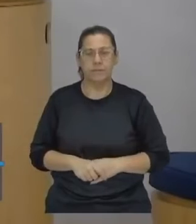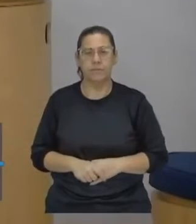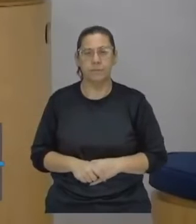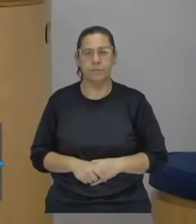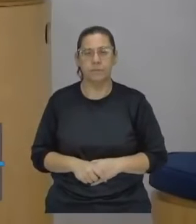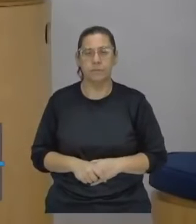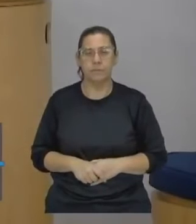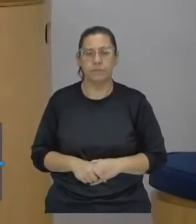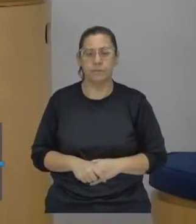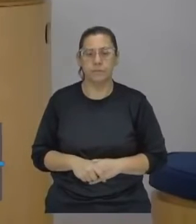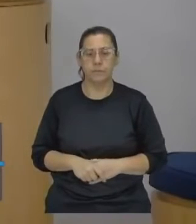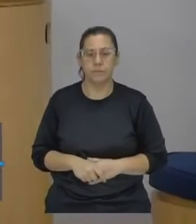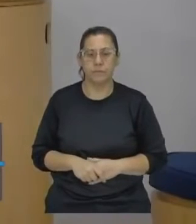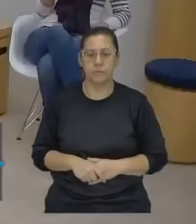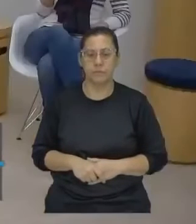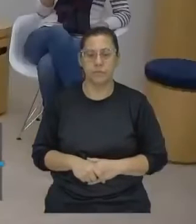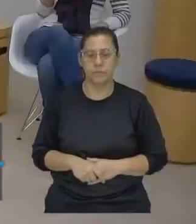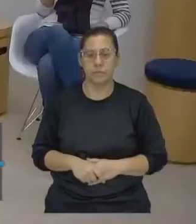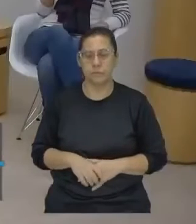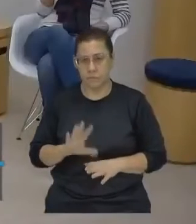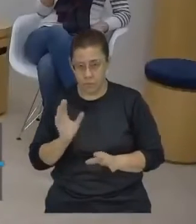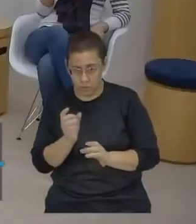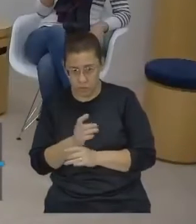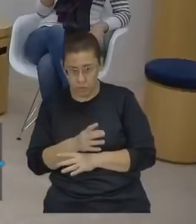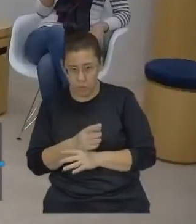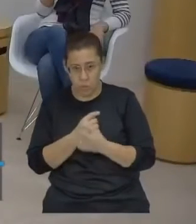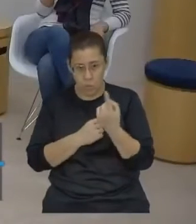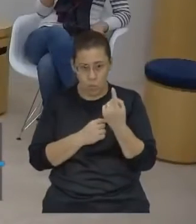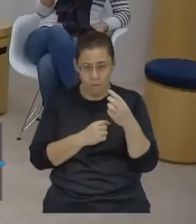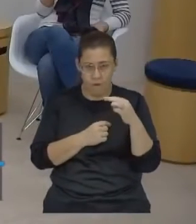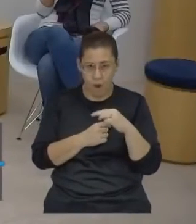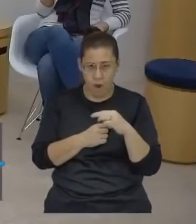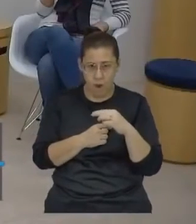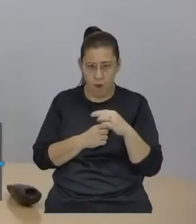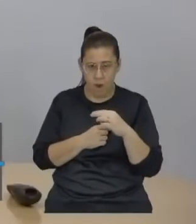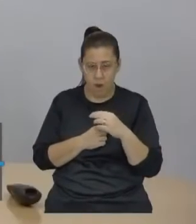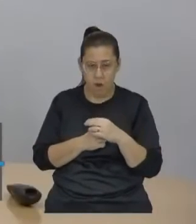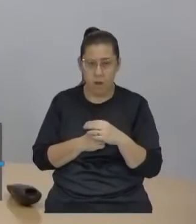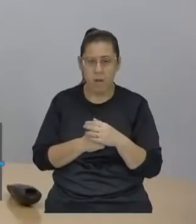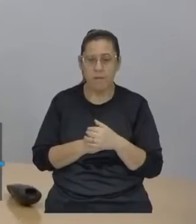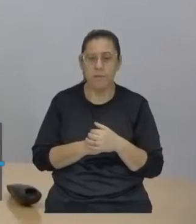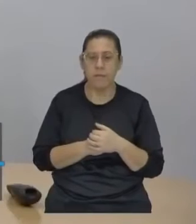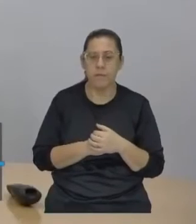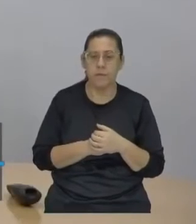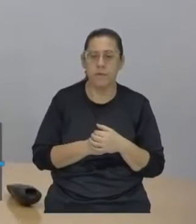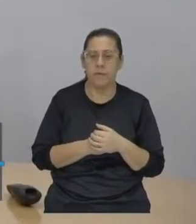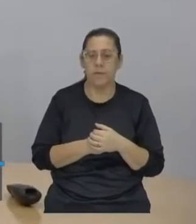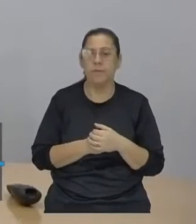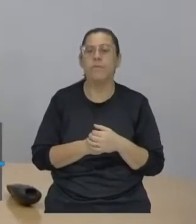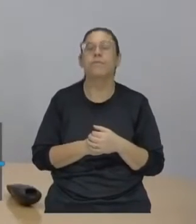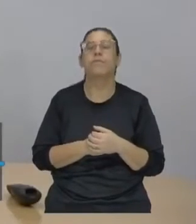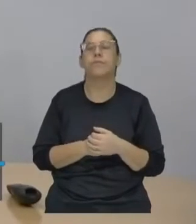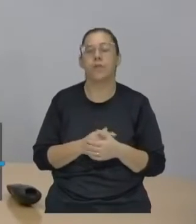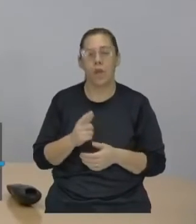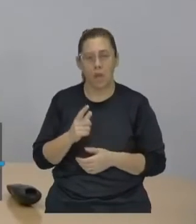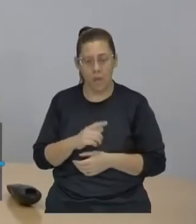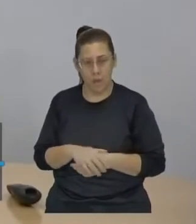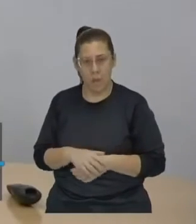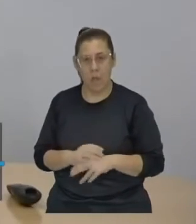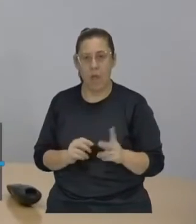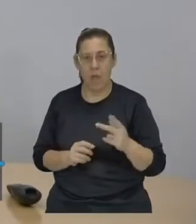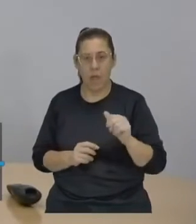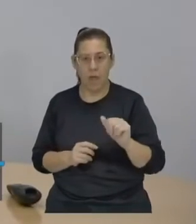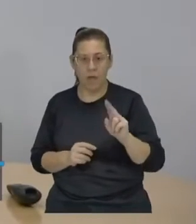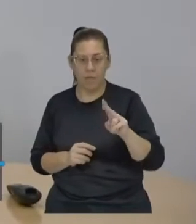Boa. Acho que deu, né? Falta só mais um. Mas vamos lá, nós estamos com pouco tempo. Coloquem... Acolhia. Isso, então foram todos agora.